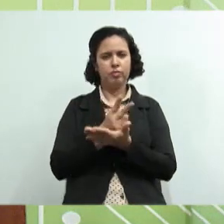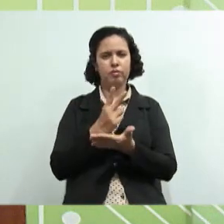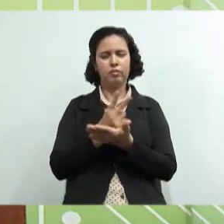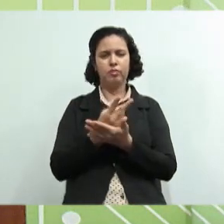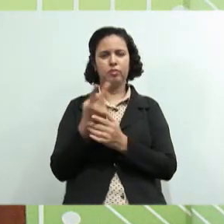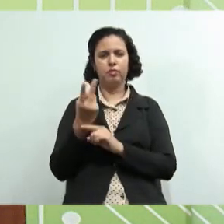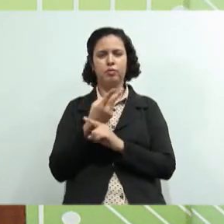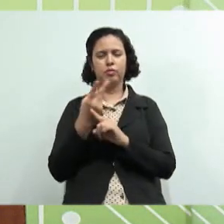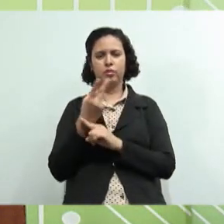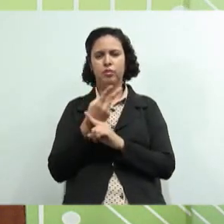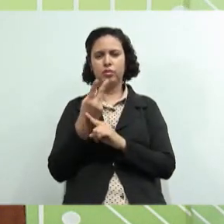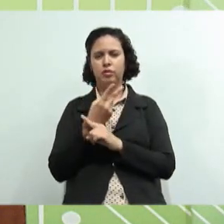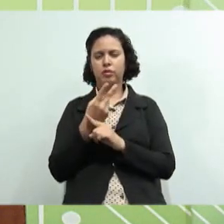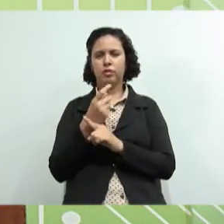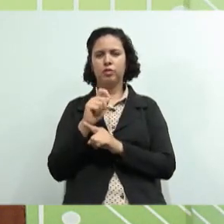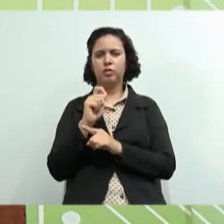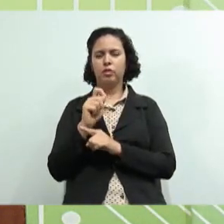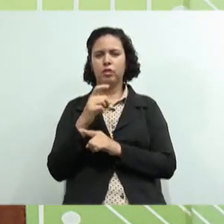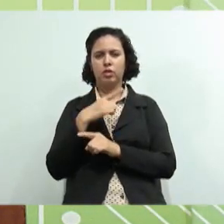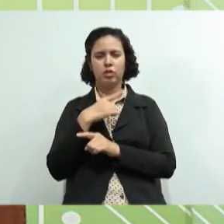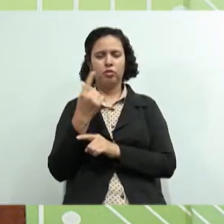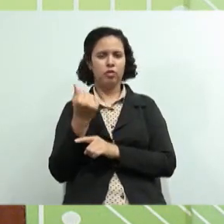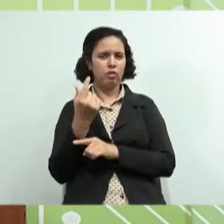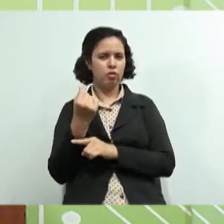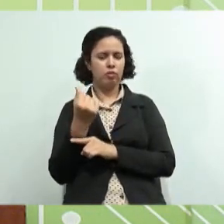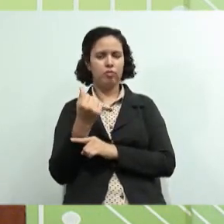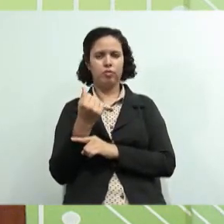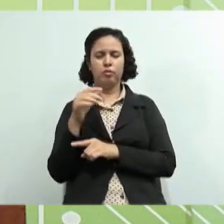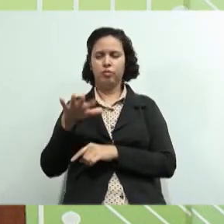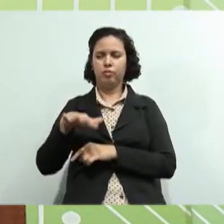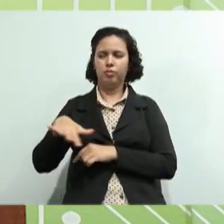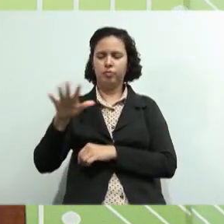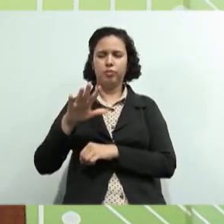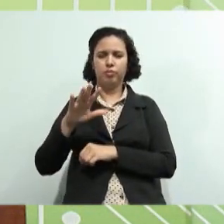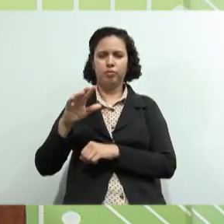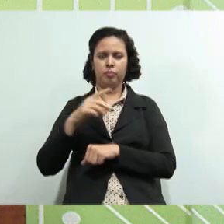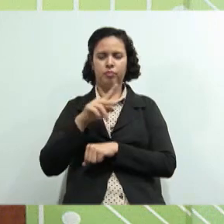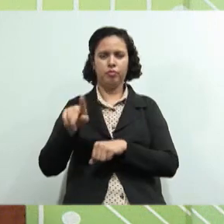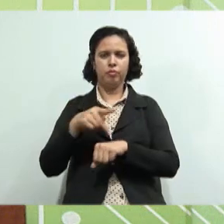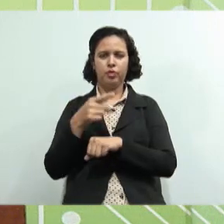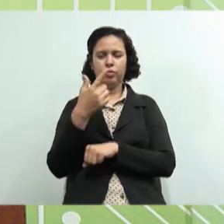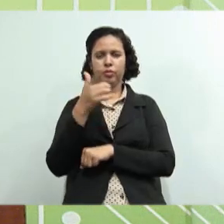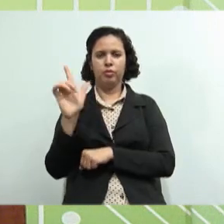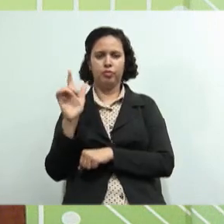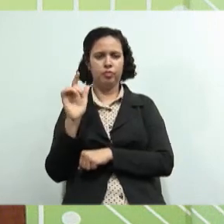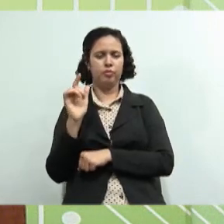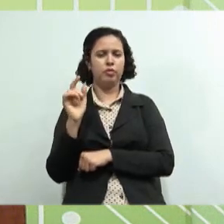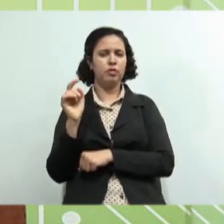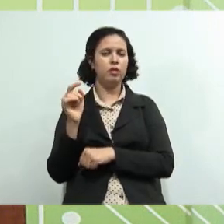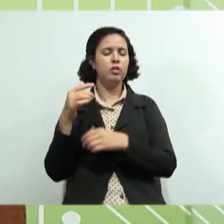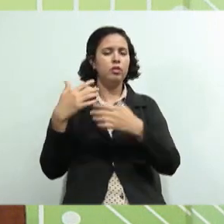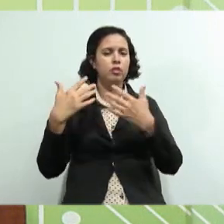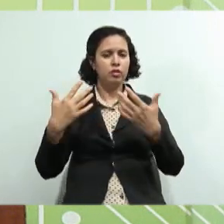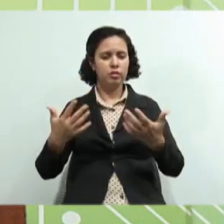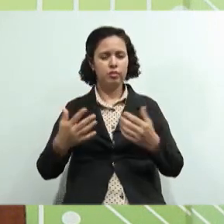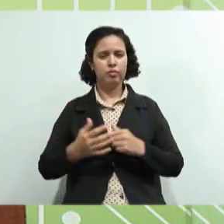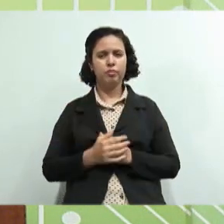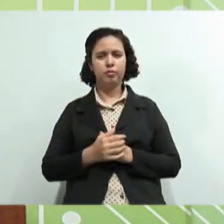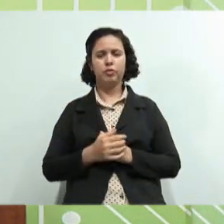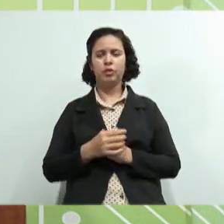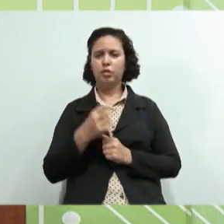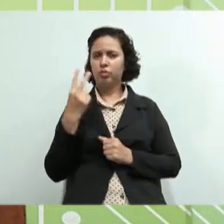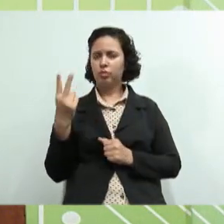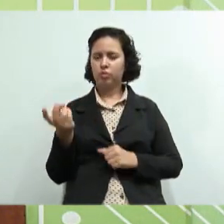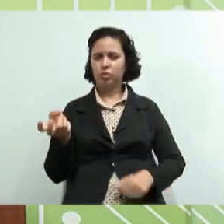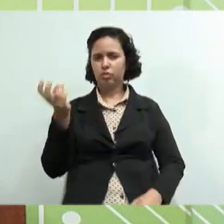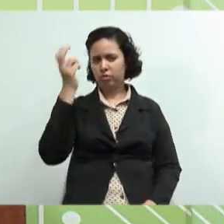bom preço no mercado internacional. Uma realidade atual bastante presente no nosso estado é a questão da soja e do café, que são duas culturas que